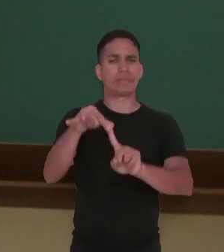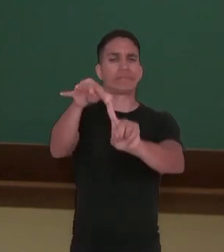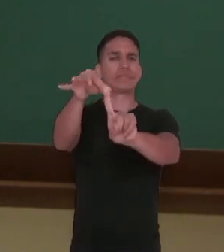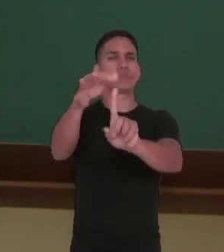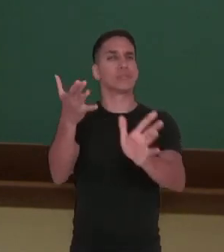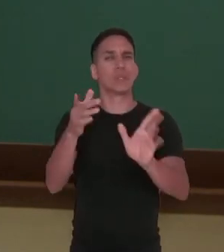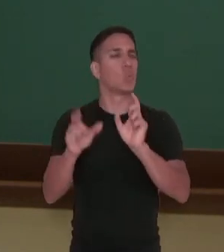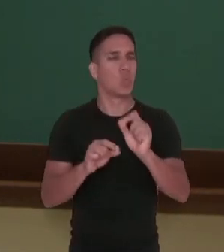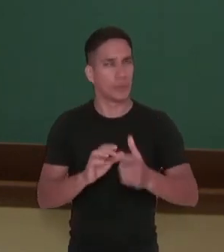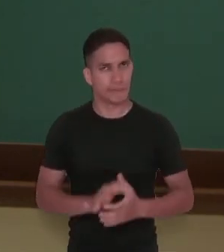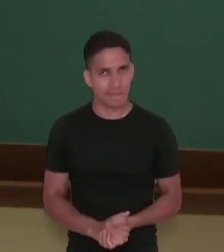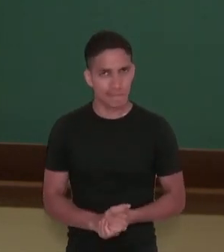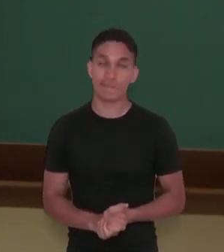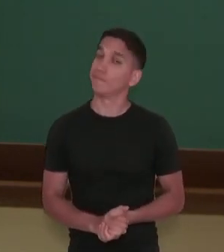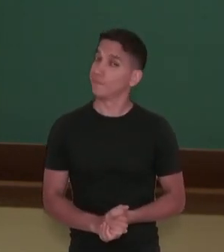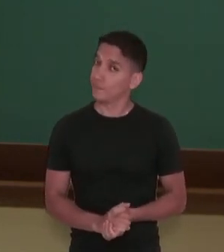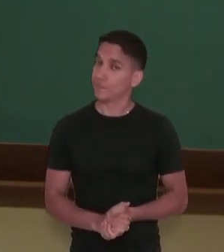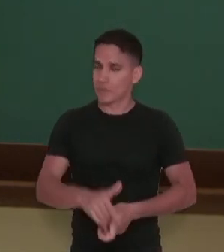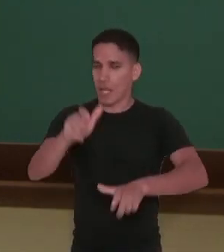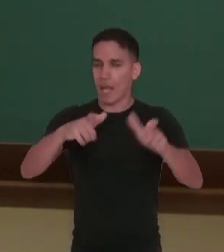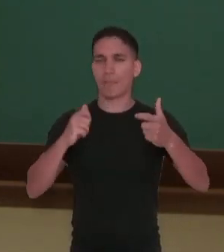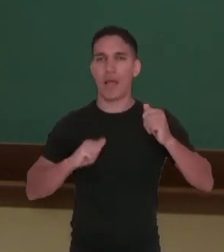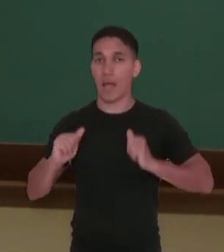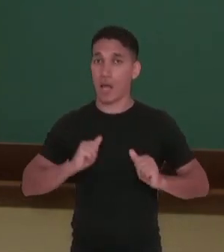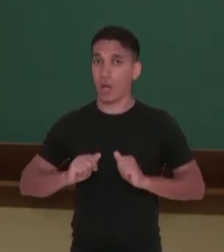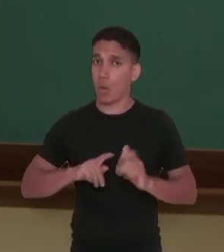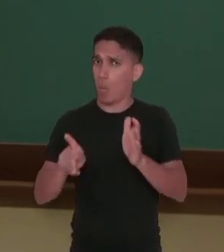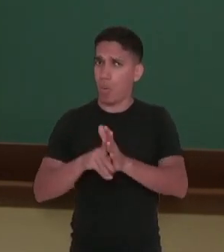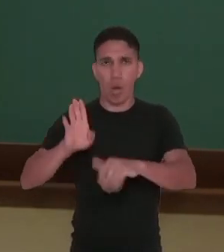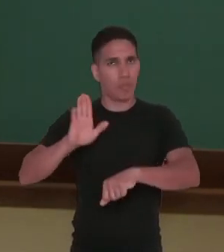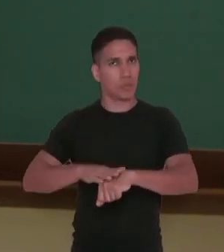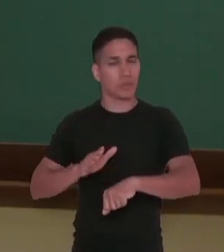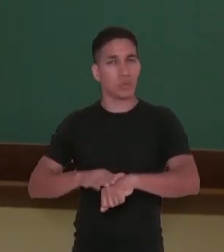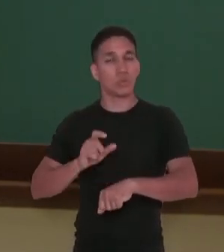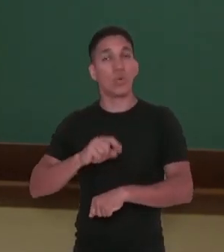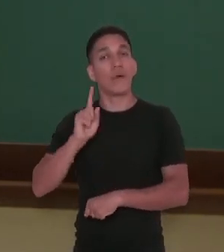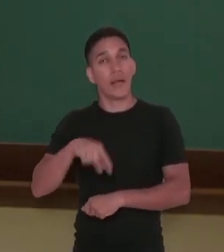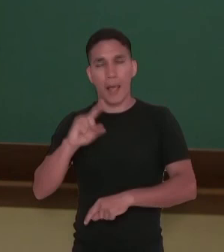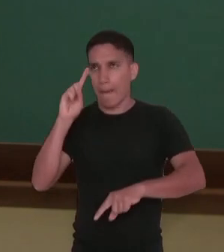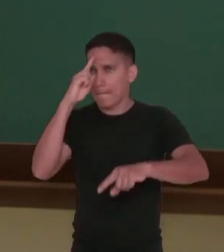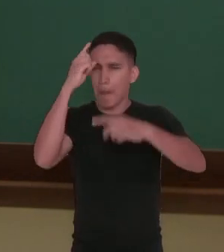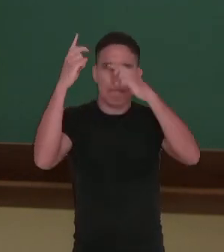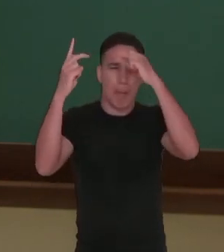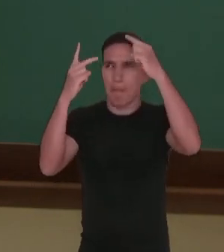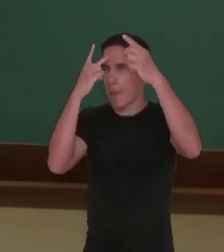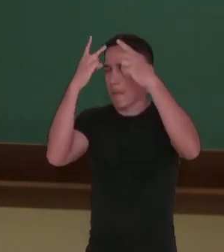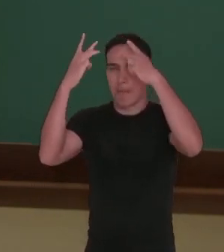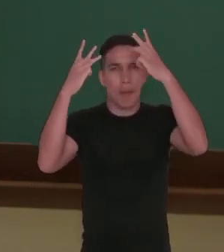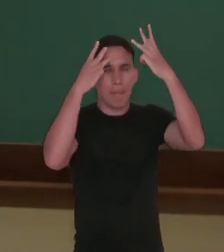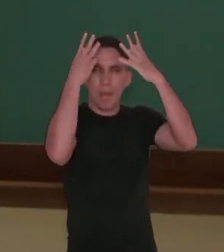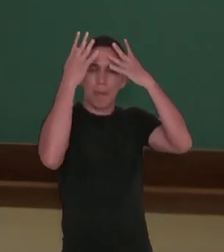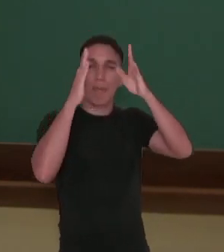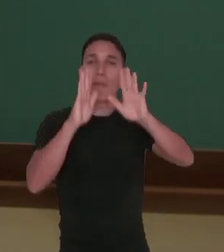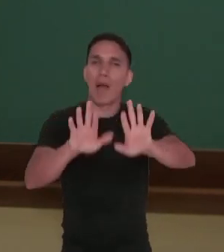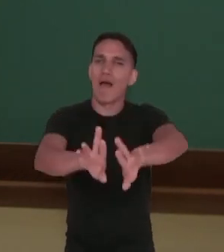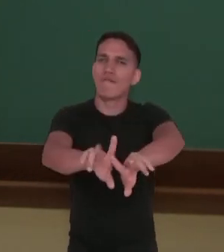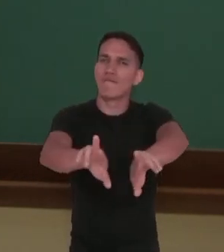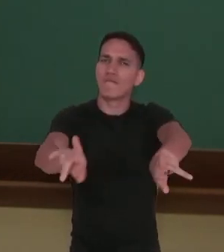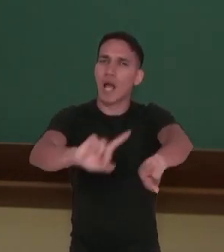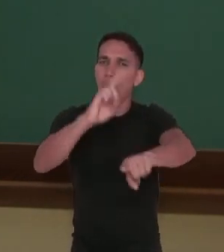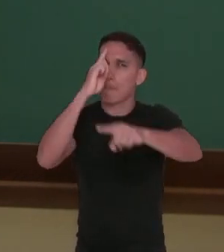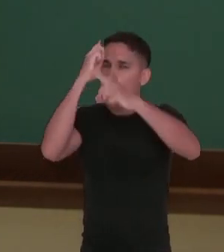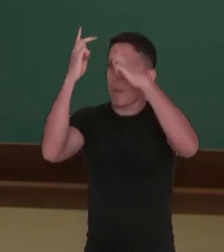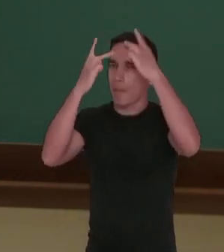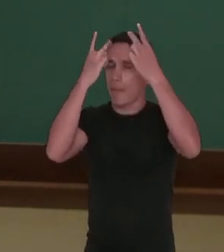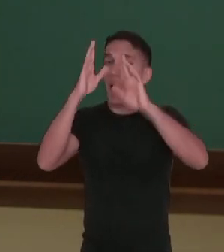Bom, o artista, por si só, ele é criativo. Mas muitos artistas, às